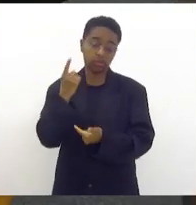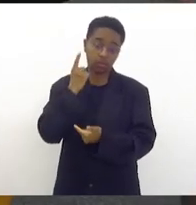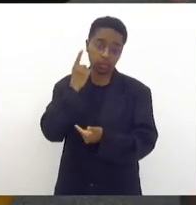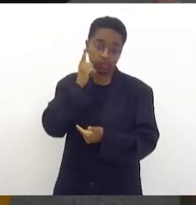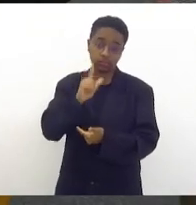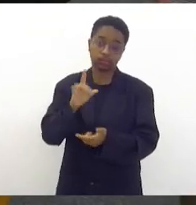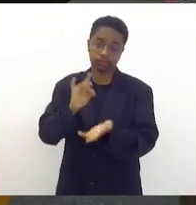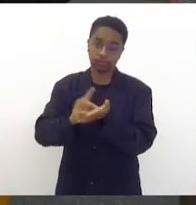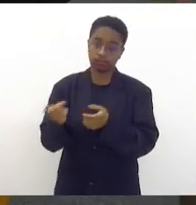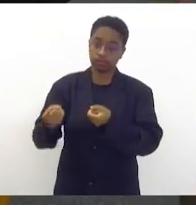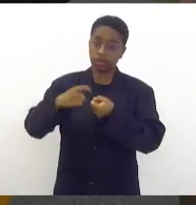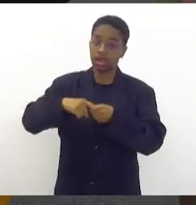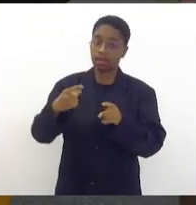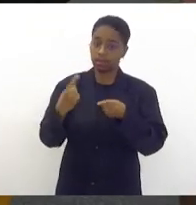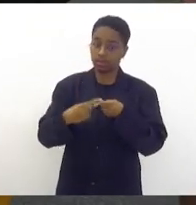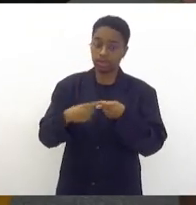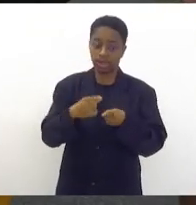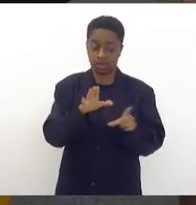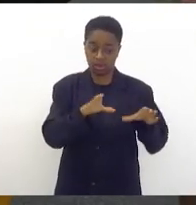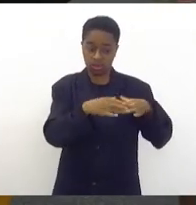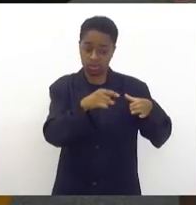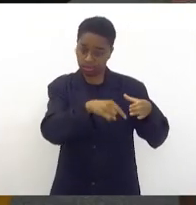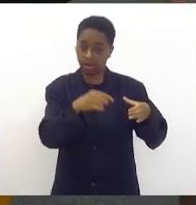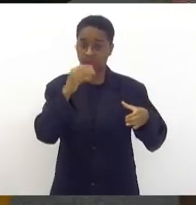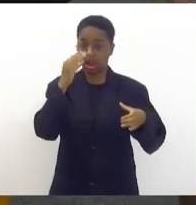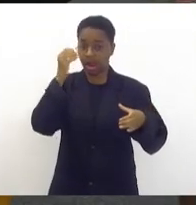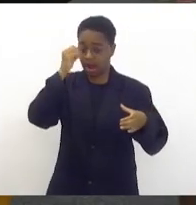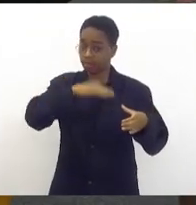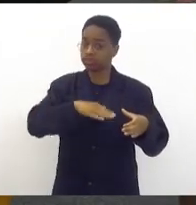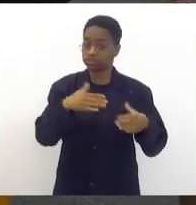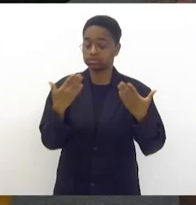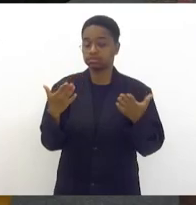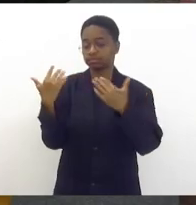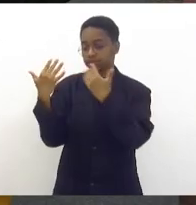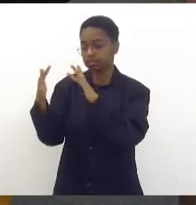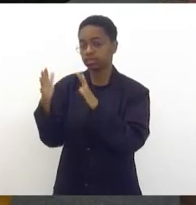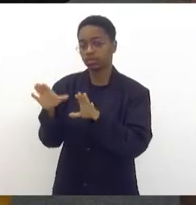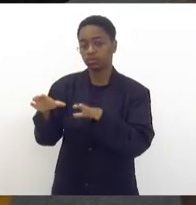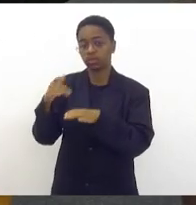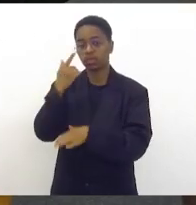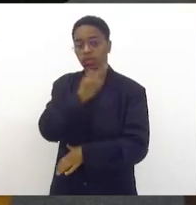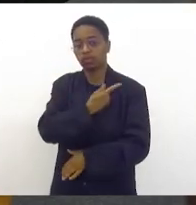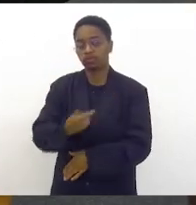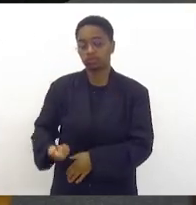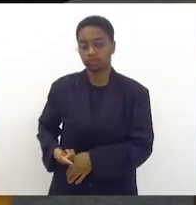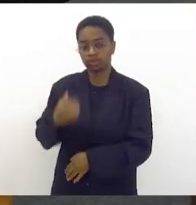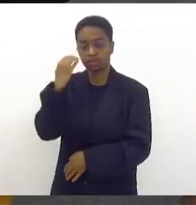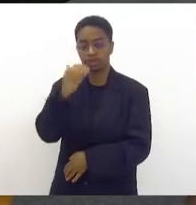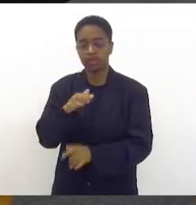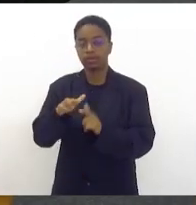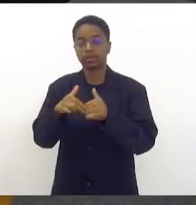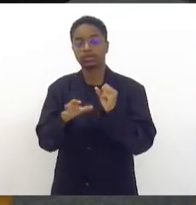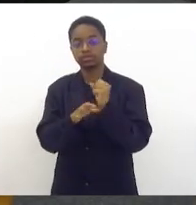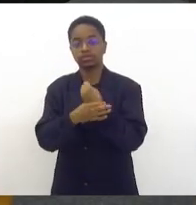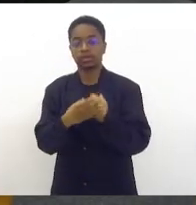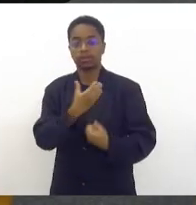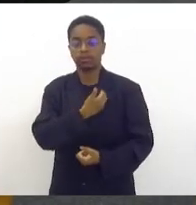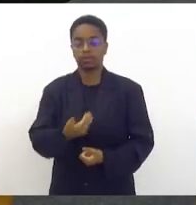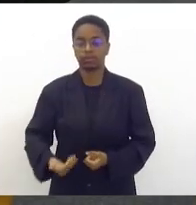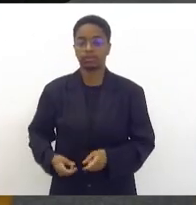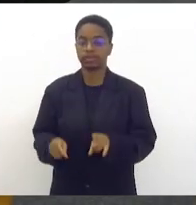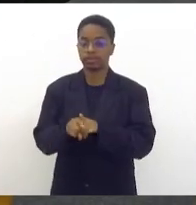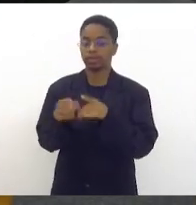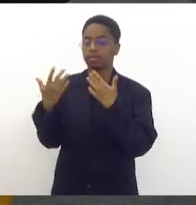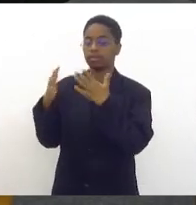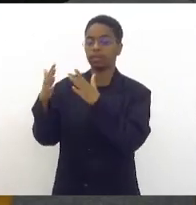donos das firmas estão abusados. Então, 10 para o governador Cláudio Castro pela segurança pública e 10 para o governador